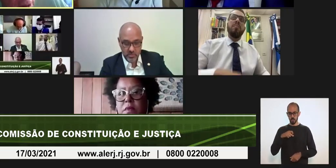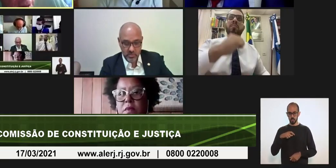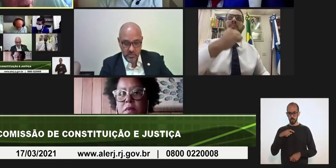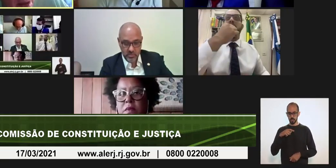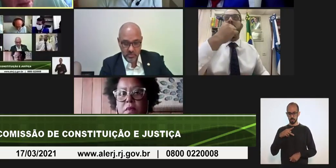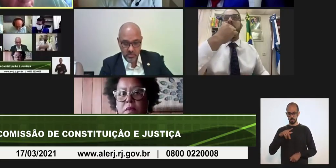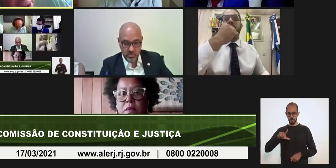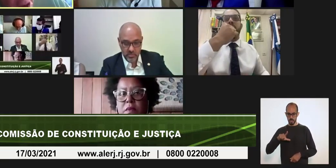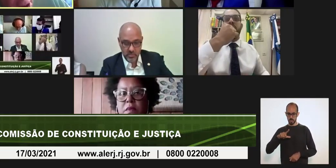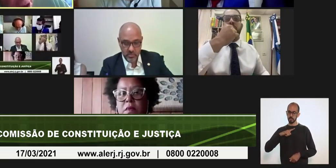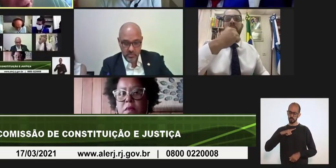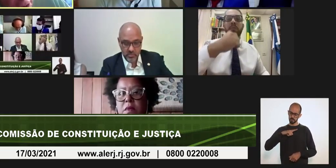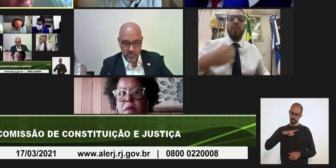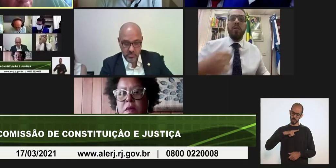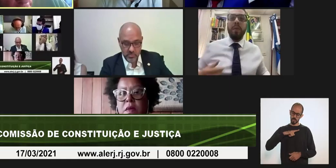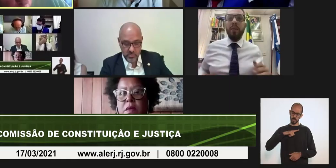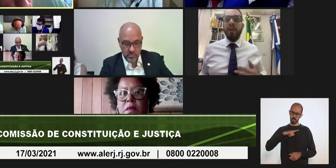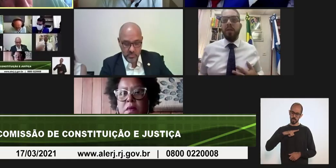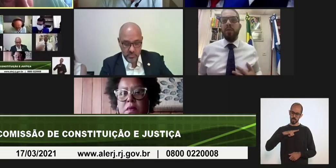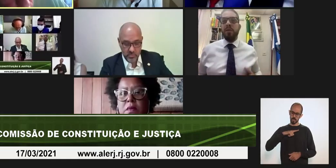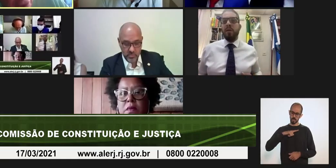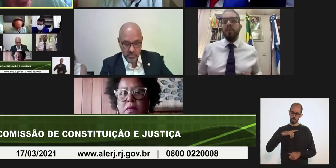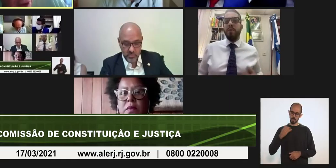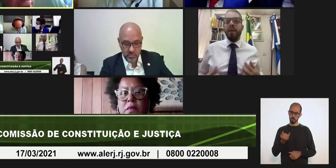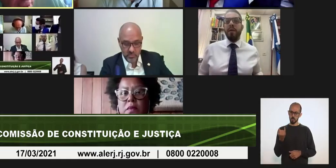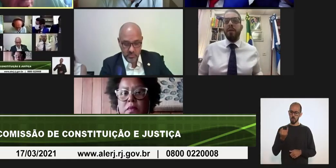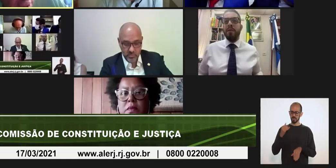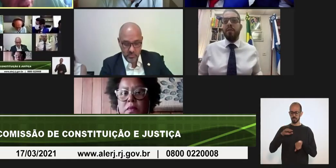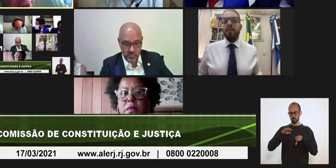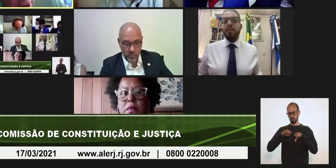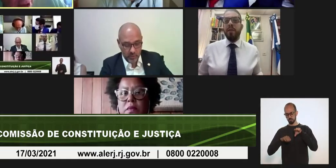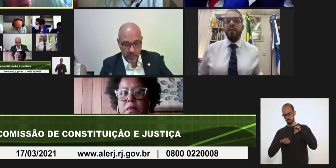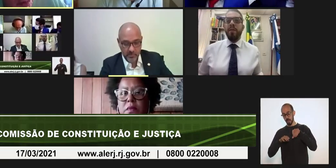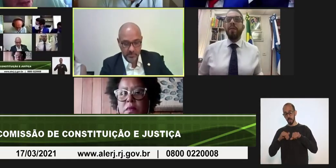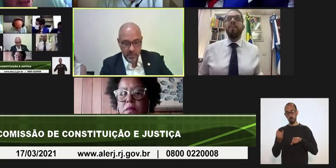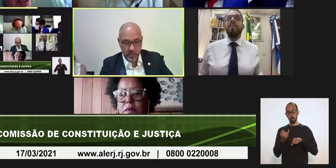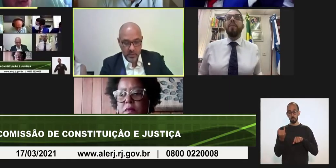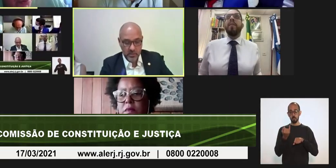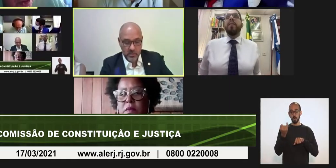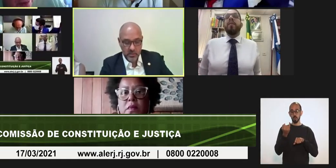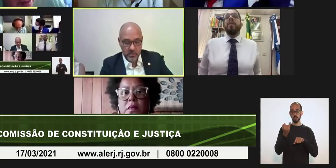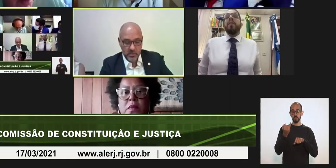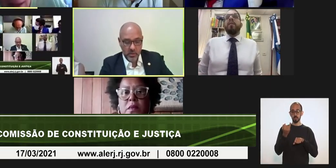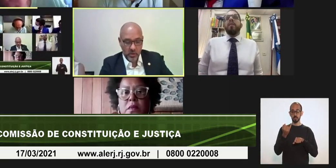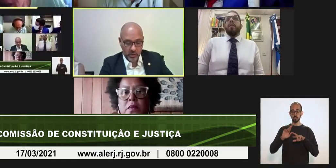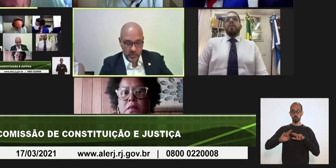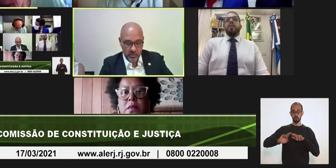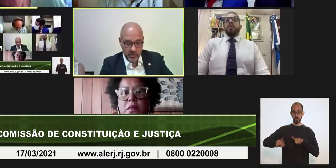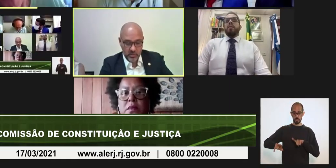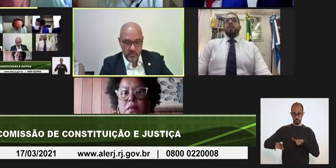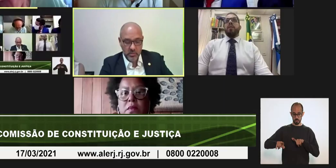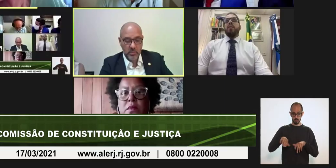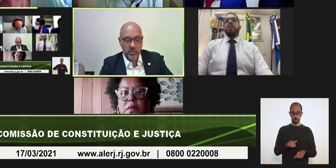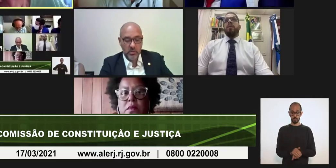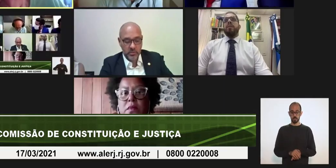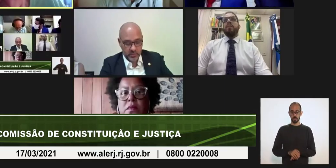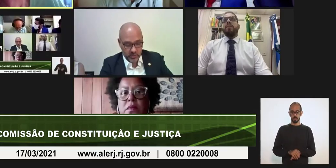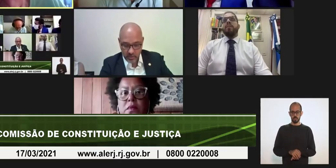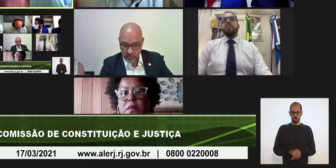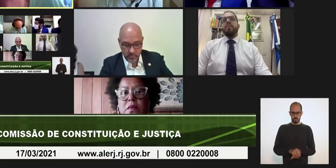1996 de 2020. Presidente, eu posso pedir vistas? Pode pedir vistas. A nossa assessoria viu que